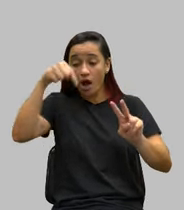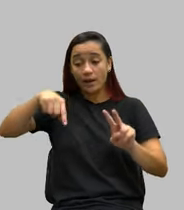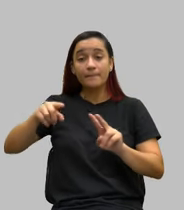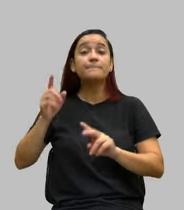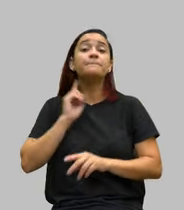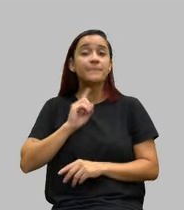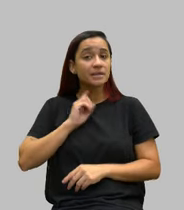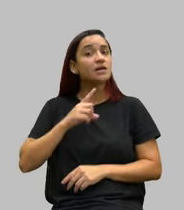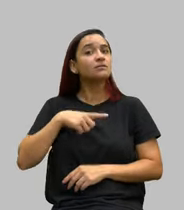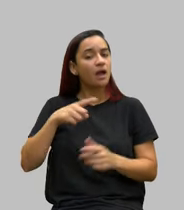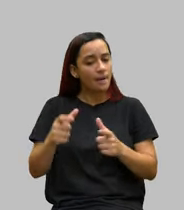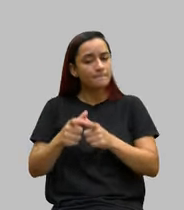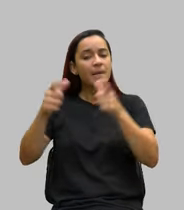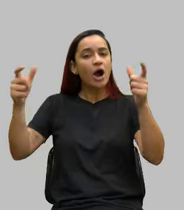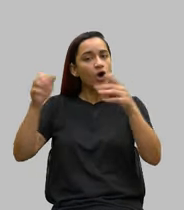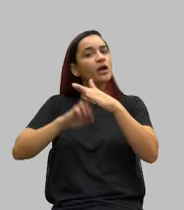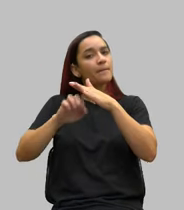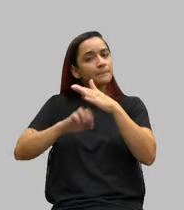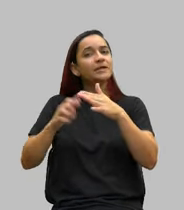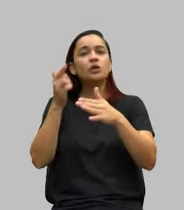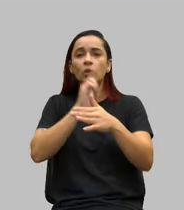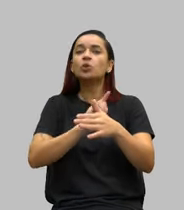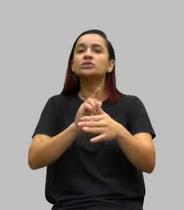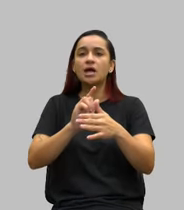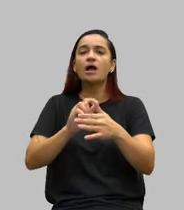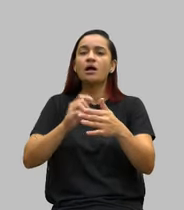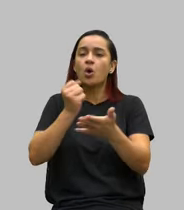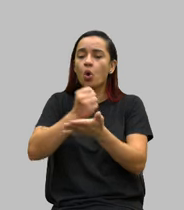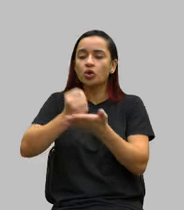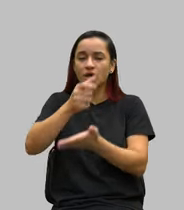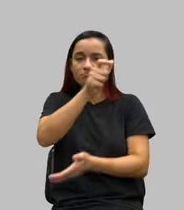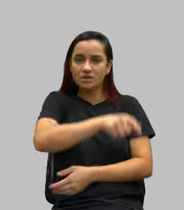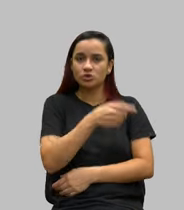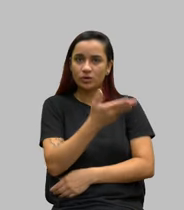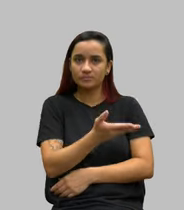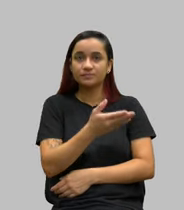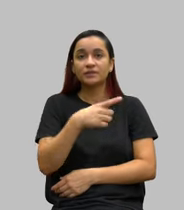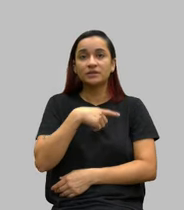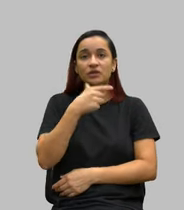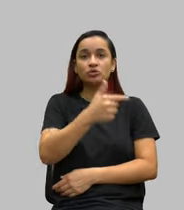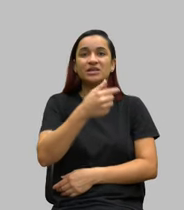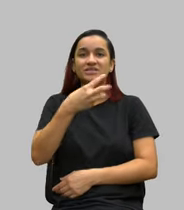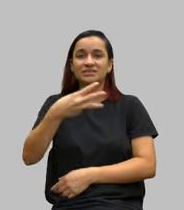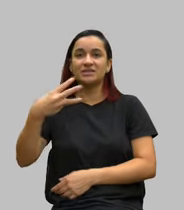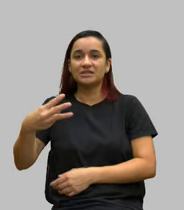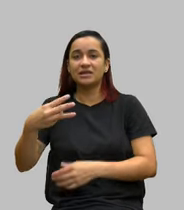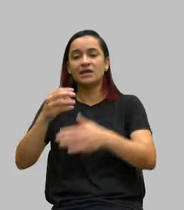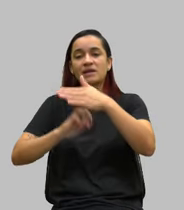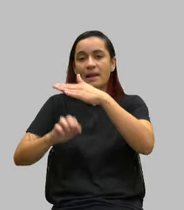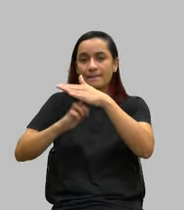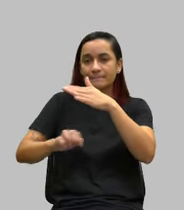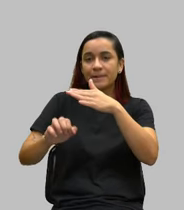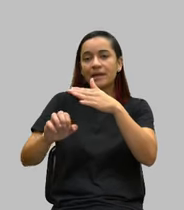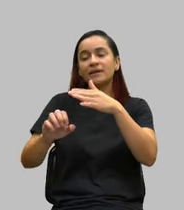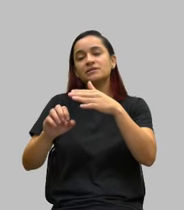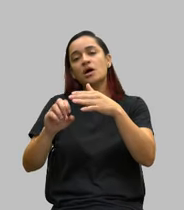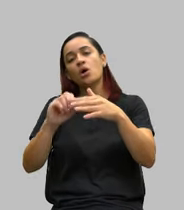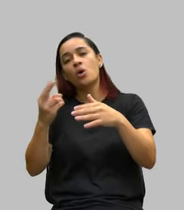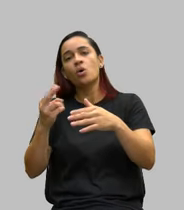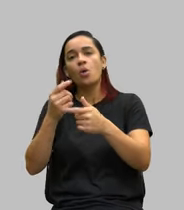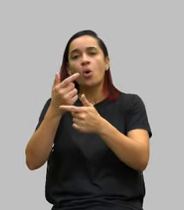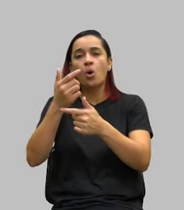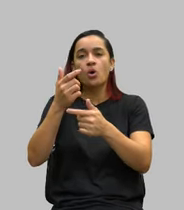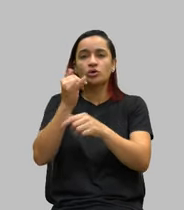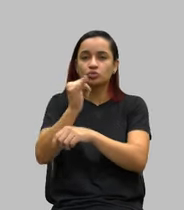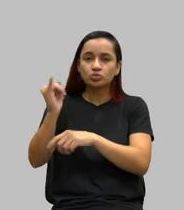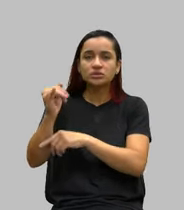de empresas que contratam preso 233 instituições órgãos públicos e empresas privadas foram selecionadas no quinto ciclo de concessão